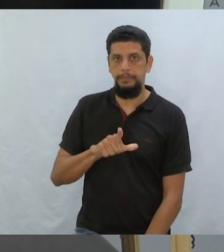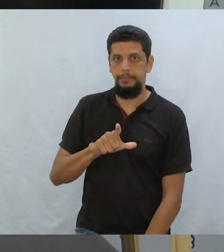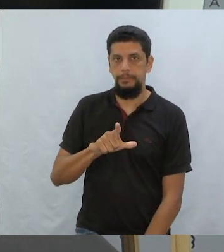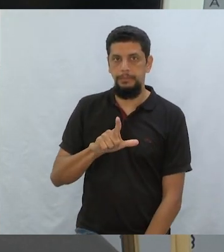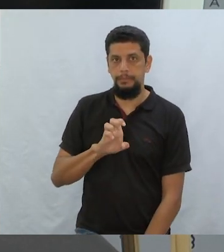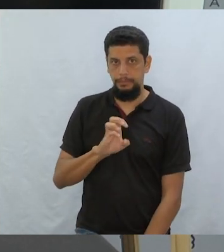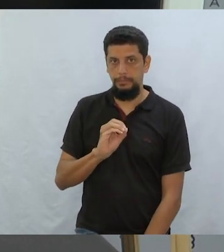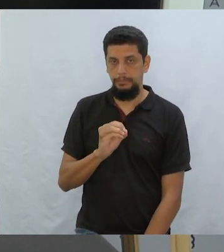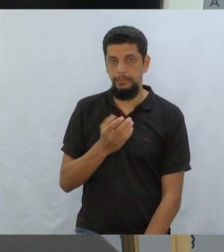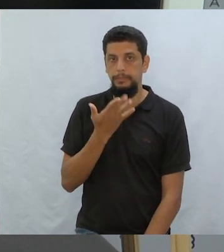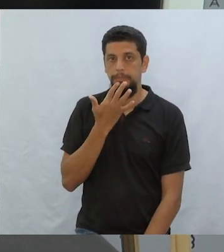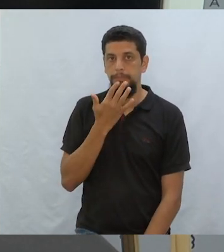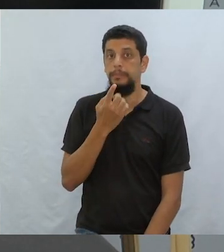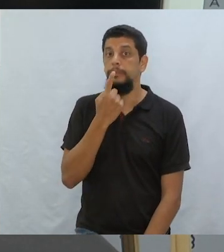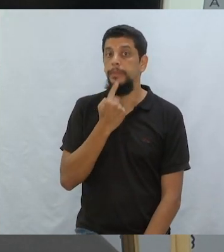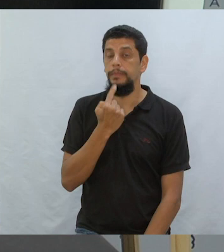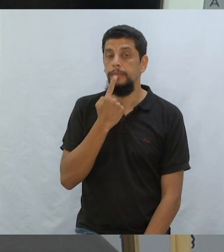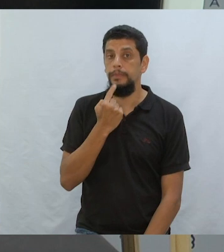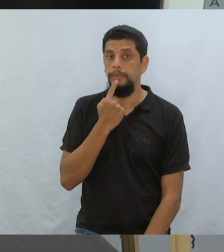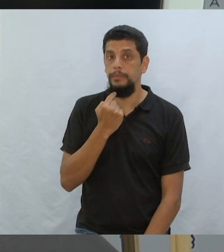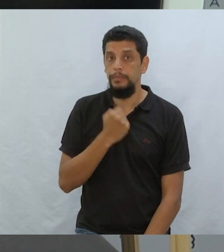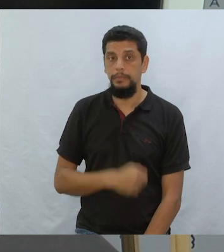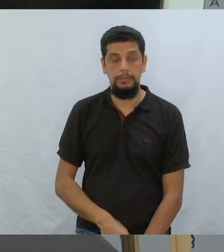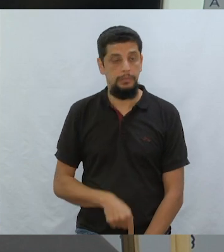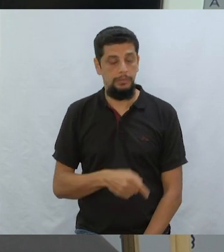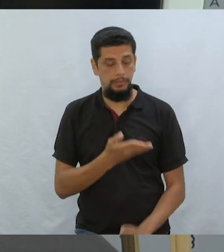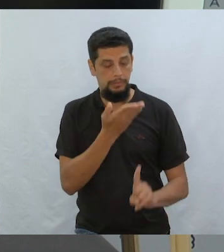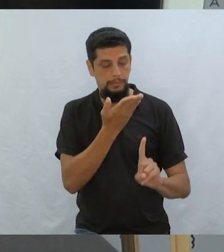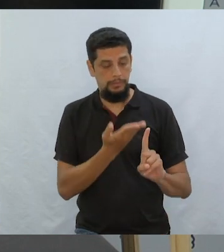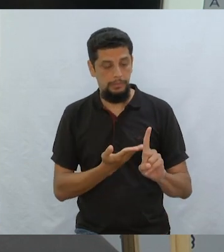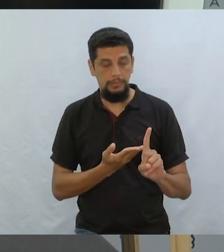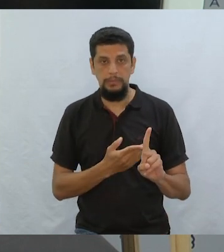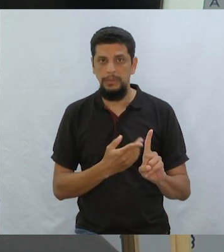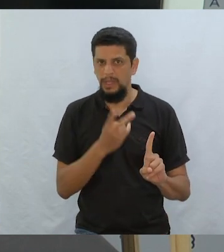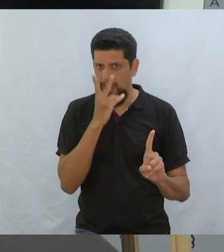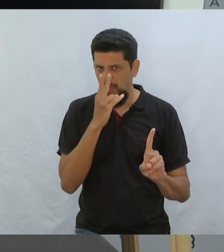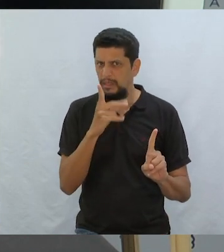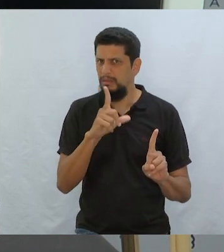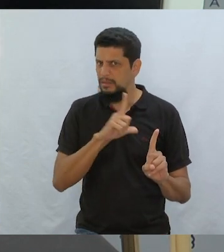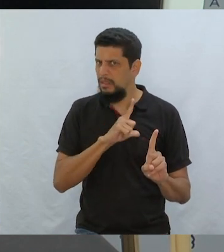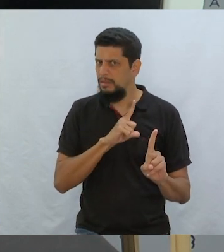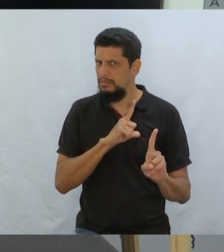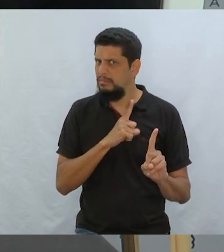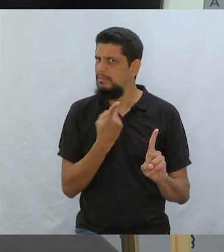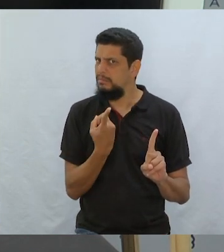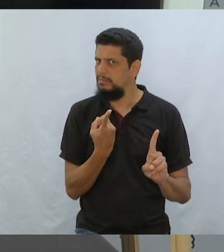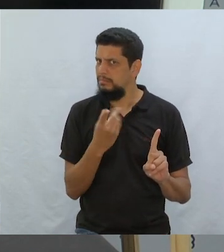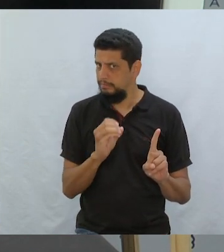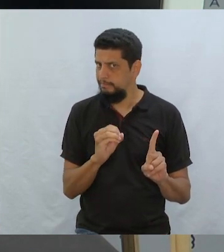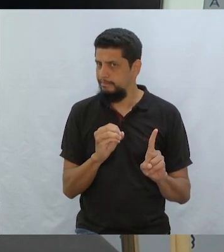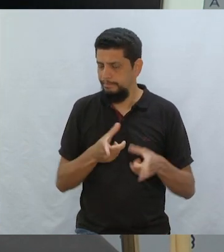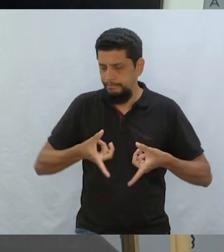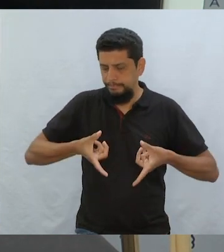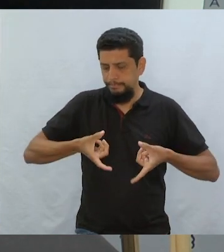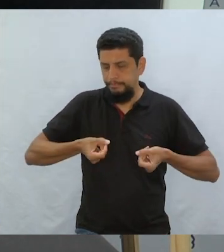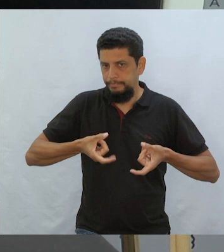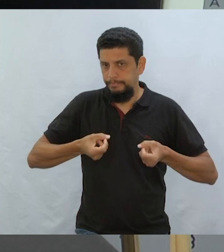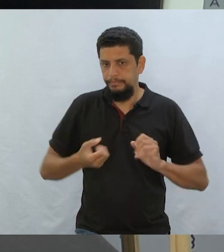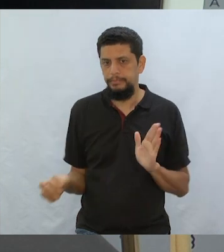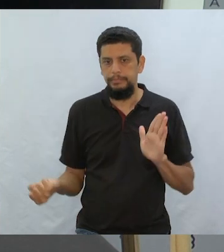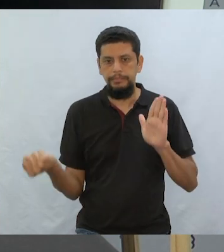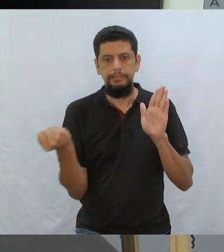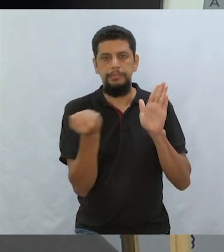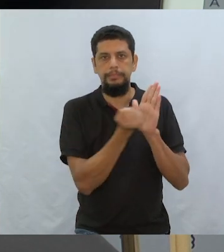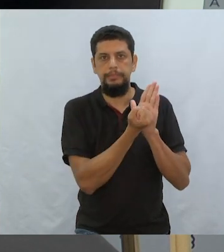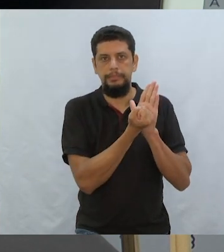vermelha, vermelha. E o Léo acha que tem 10. Separa o número 10 aí também na sua ficha numérica. Agora eu vou